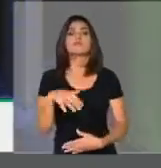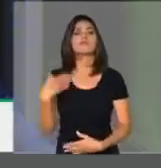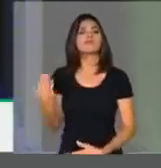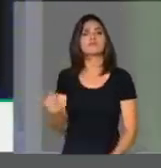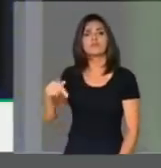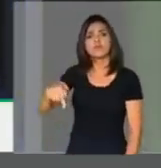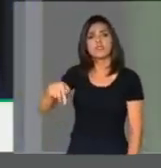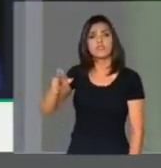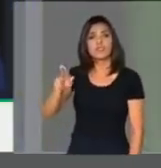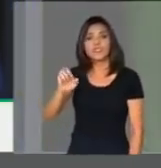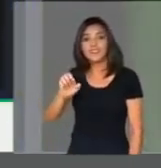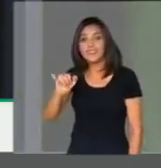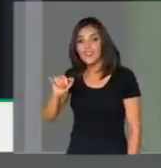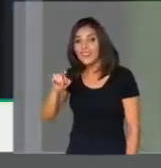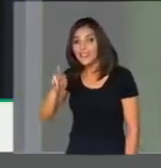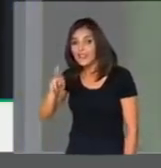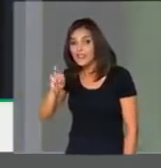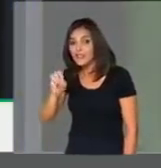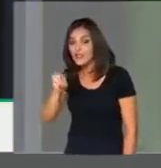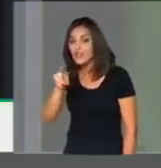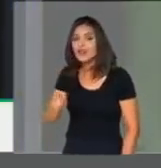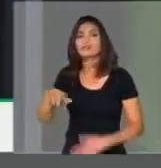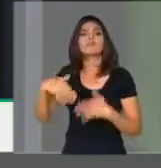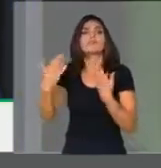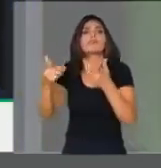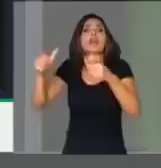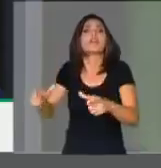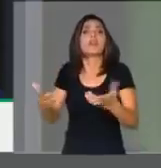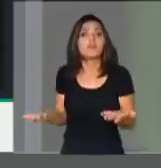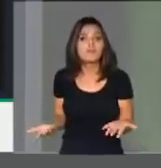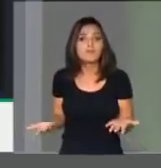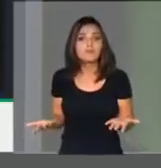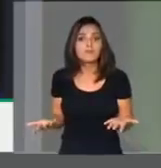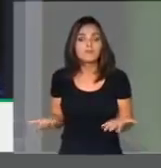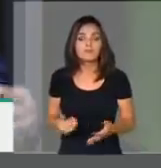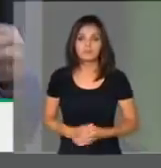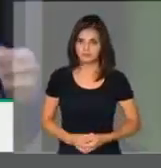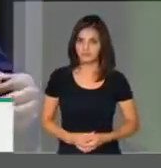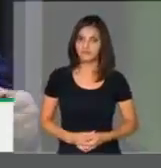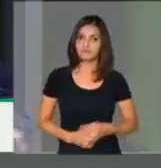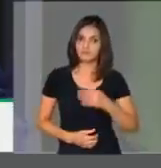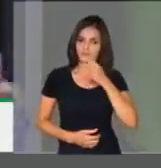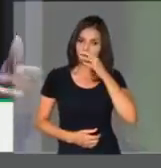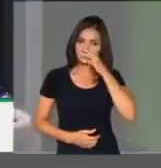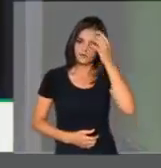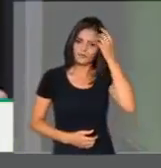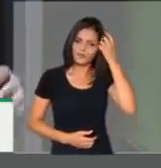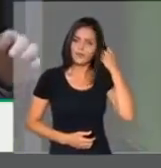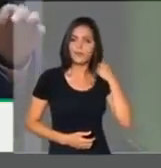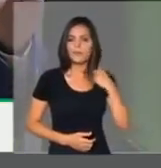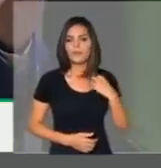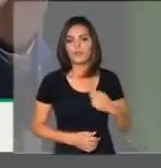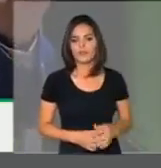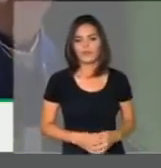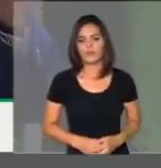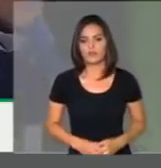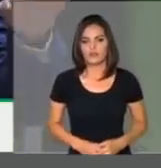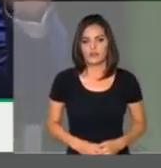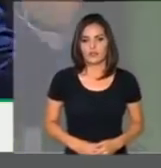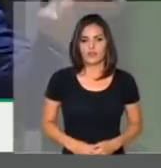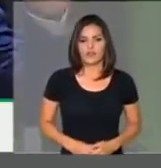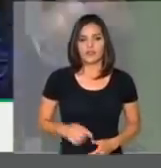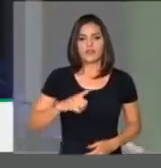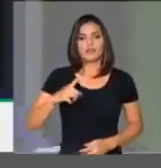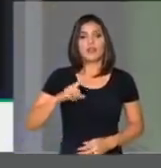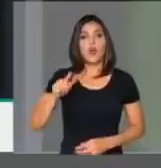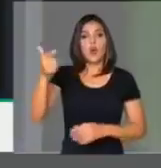é que está o Queiroz? Eu já vou passar a palavra para as parlamentares e para os parlamentares que solicitaram, mas tem um tema também